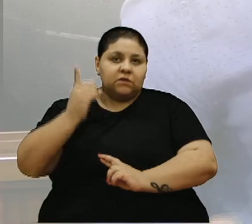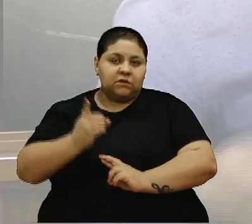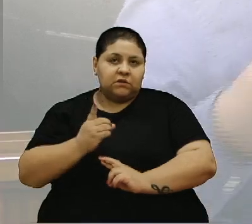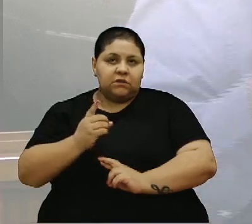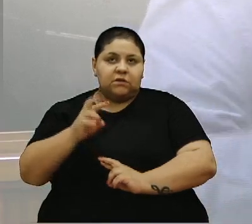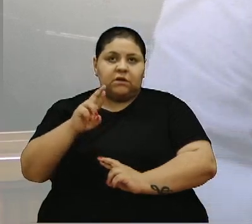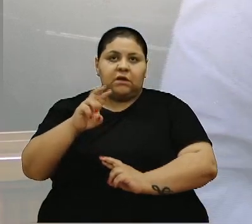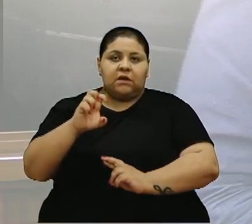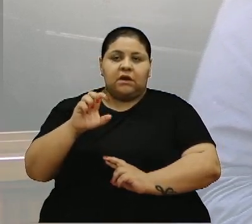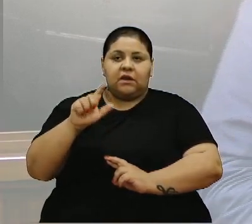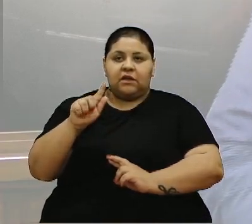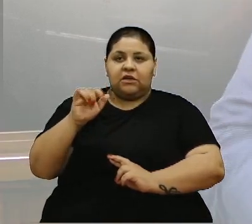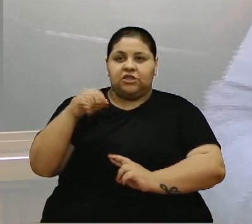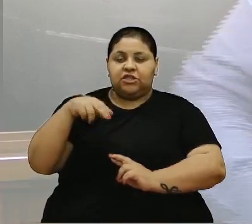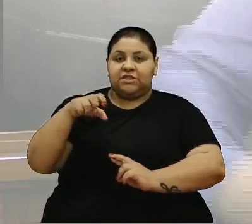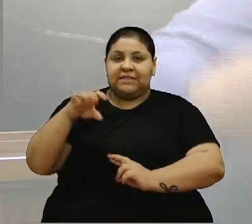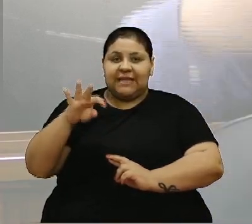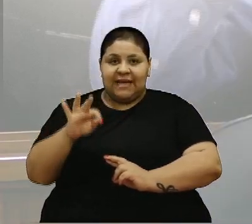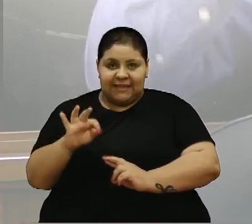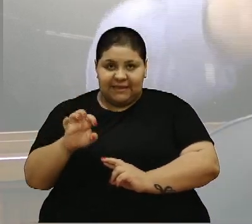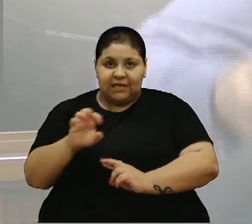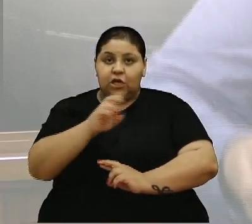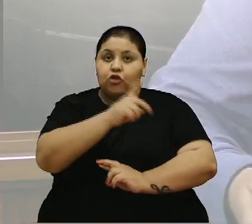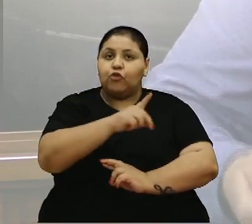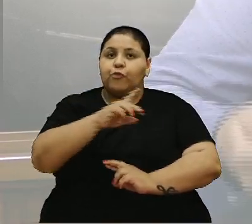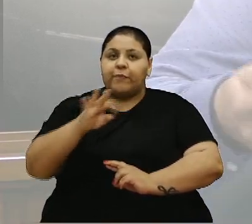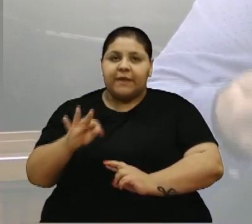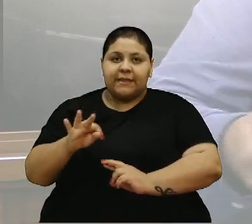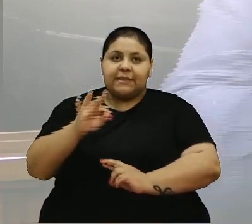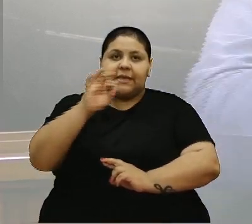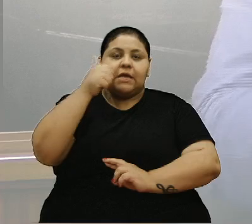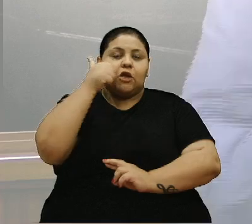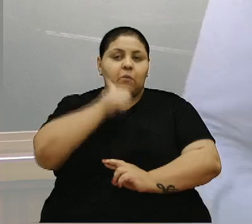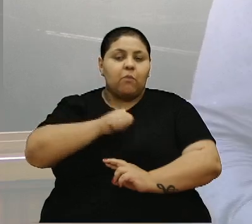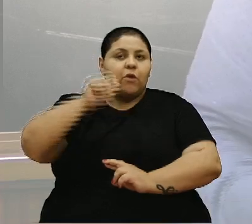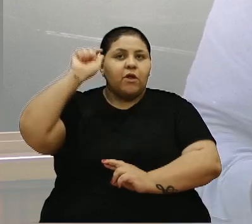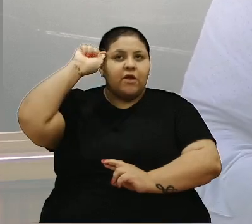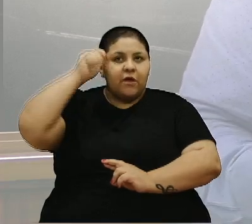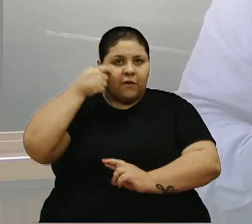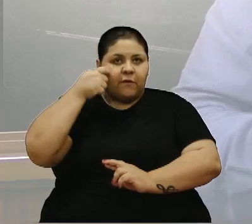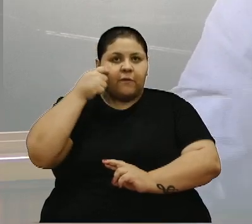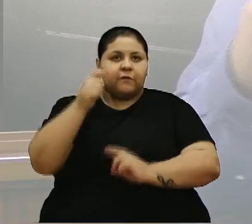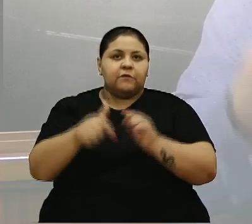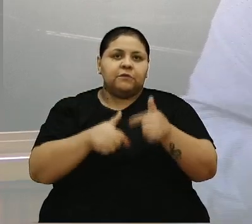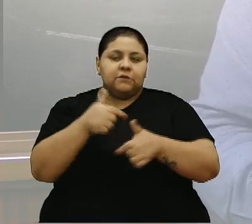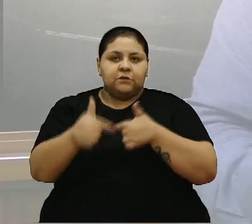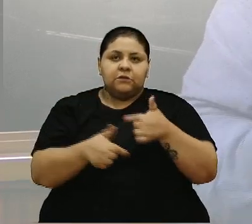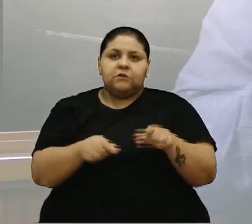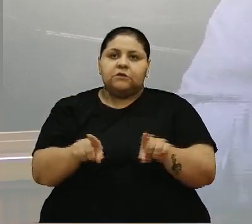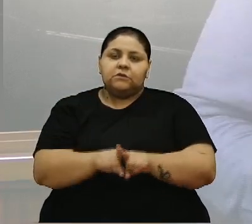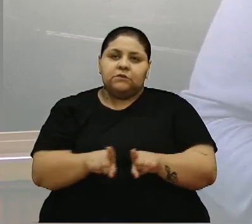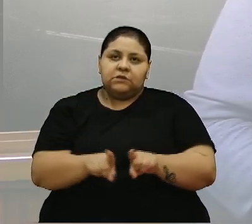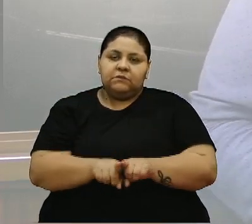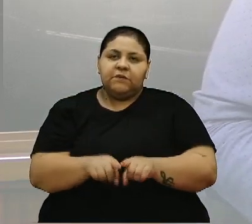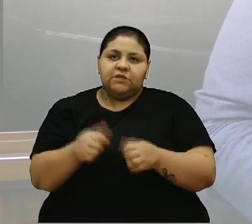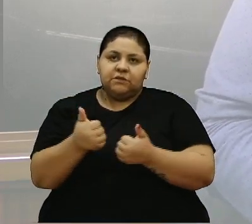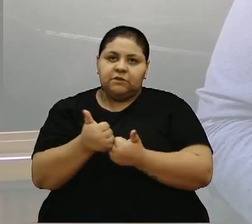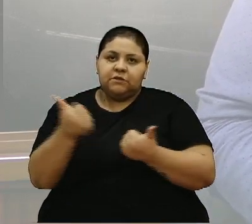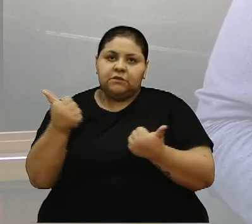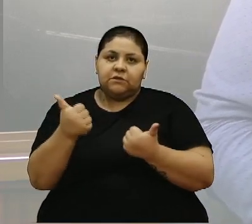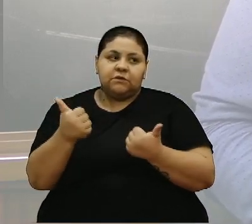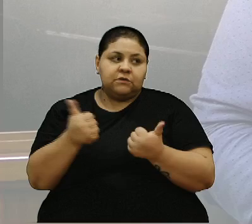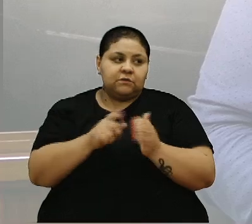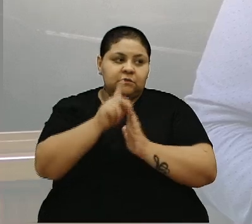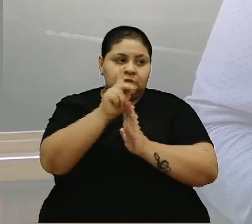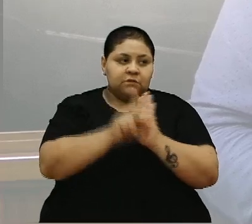do PT, que é uma mulher negra, que tem também uma atuação, e deu a coincidência, eu falei para a assessora dela, estou votando um